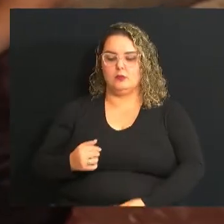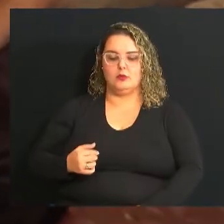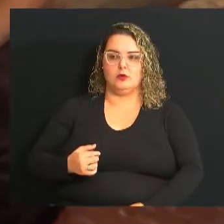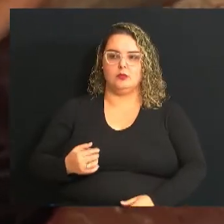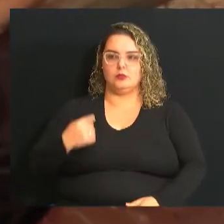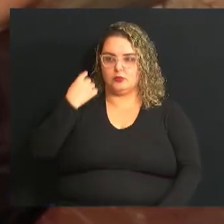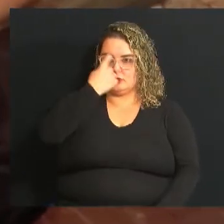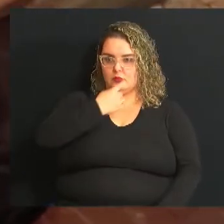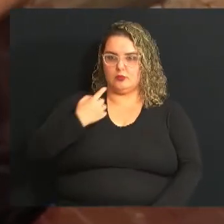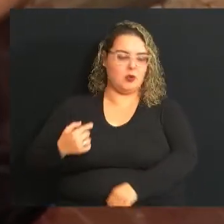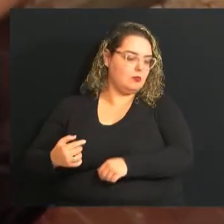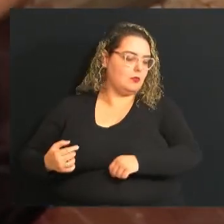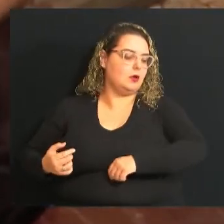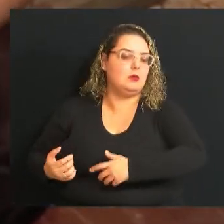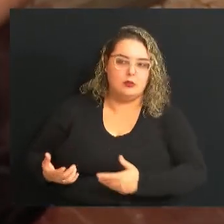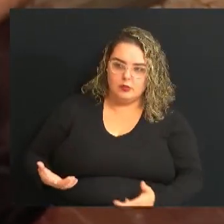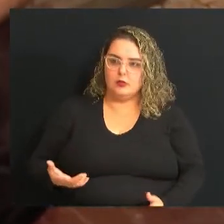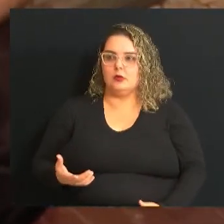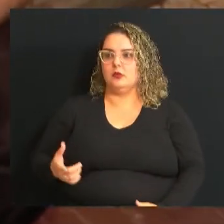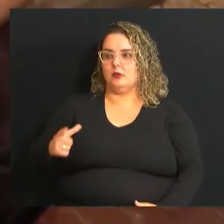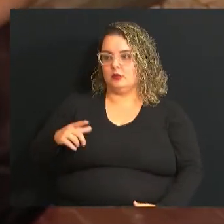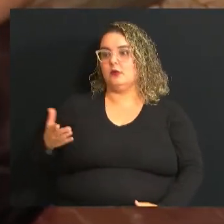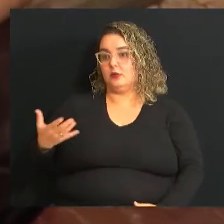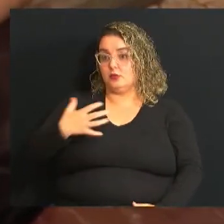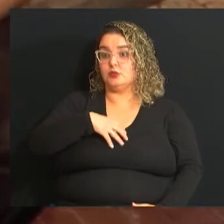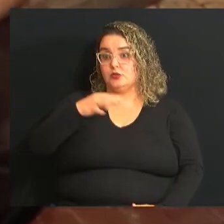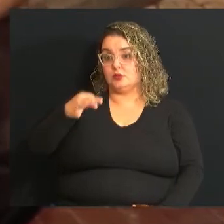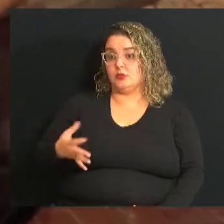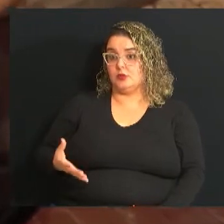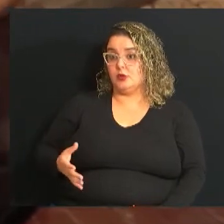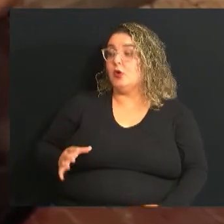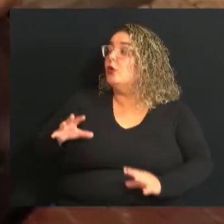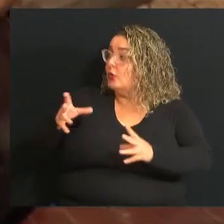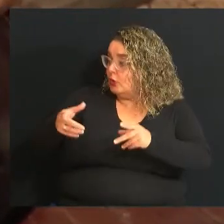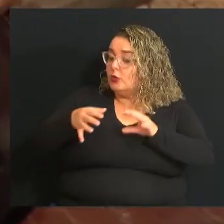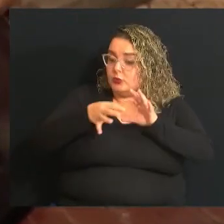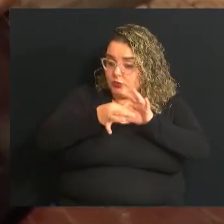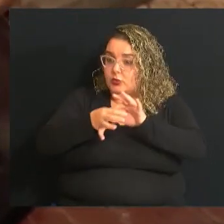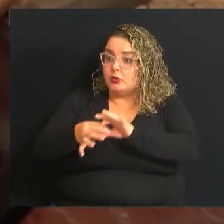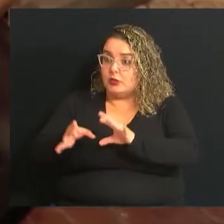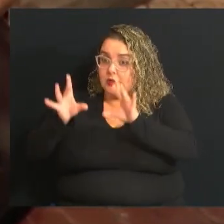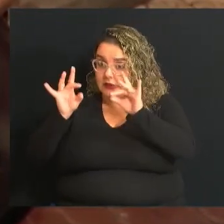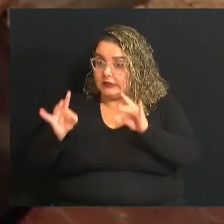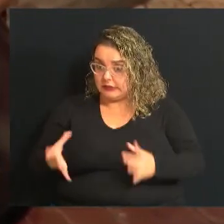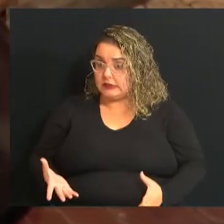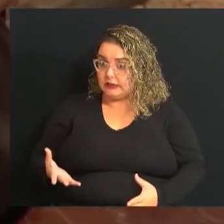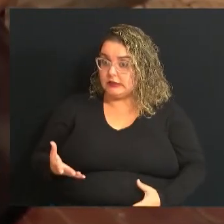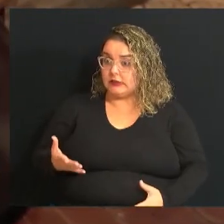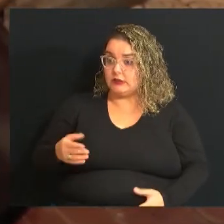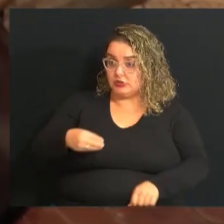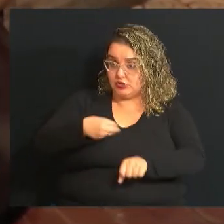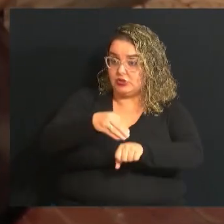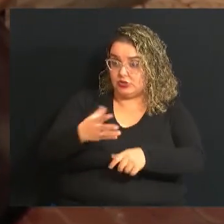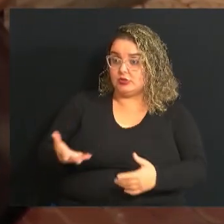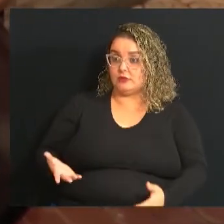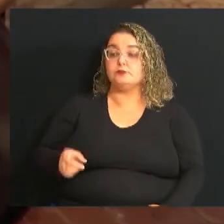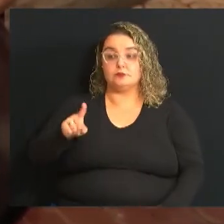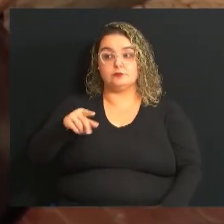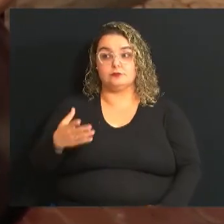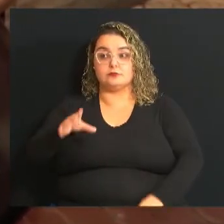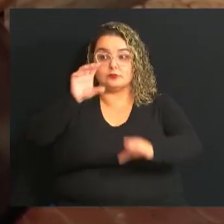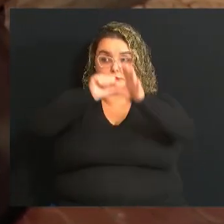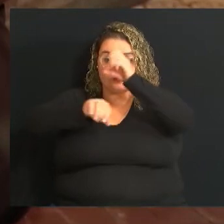de entrega? A empresa, o fornecedor pode ter aquela desculpa, olha, muita gente comprou e com isso não vou conseguir cumprir